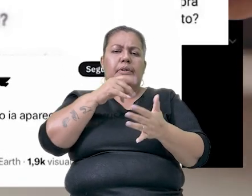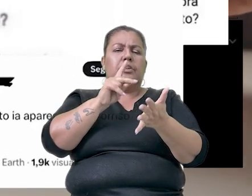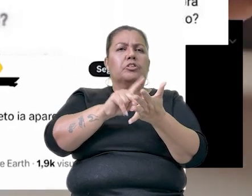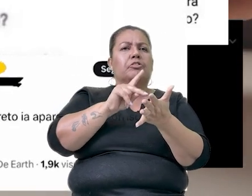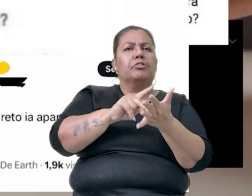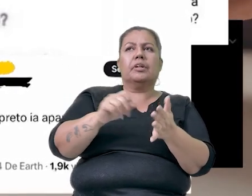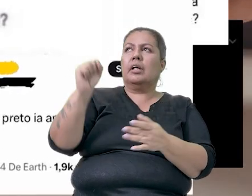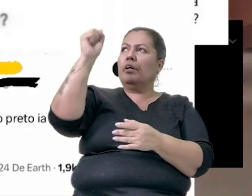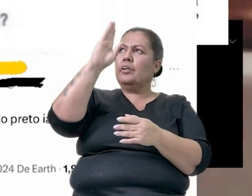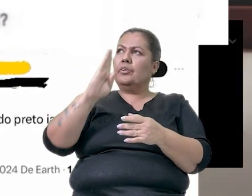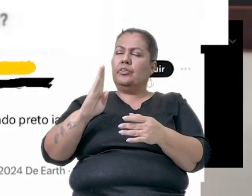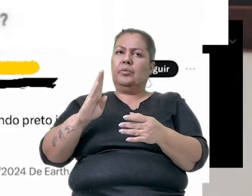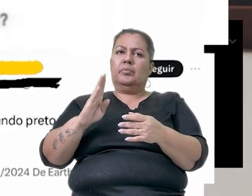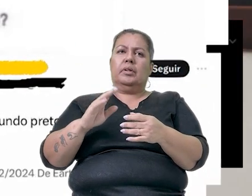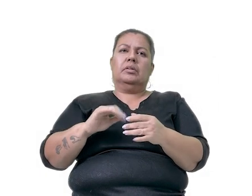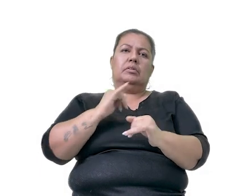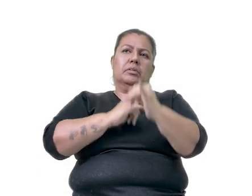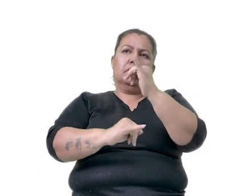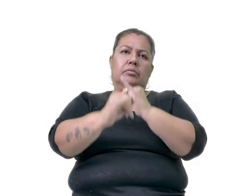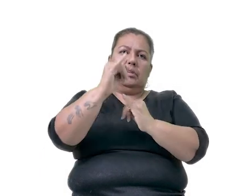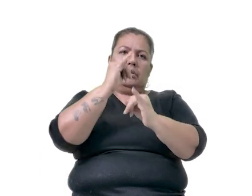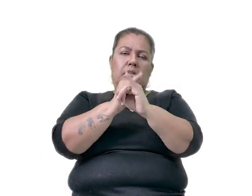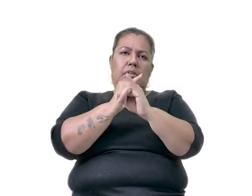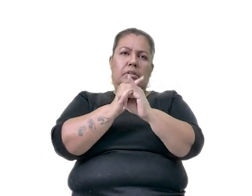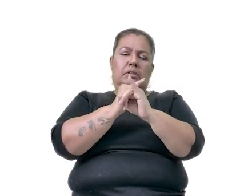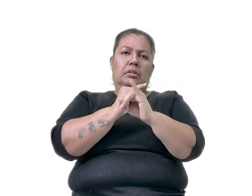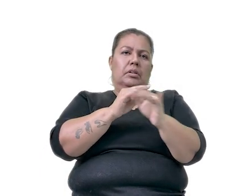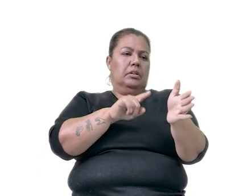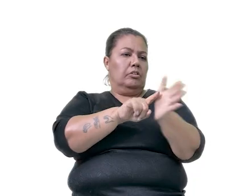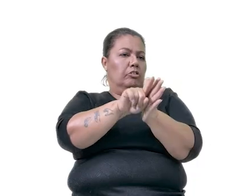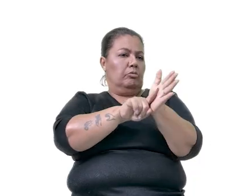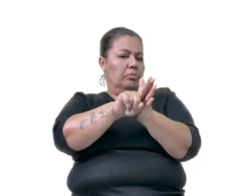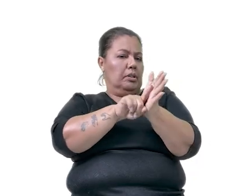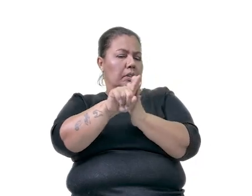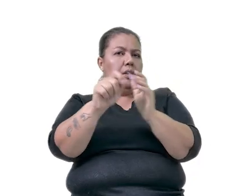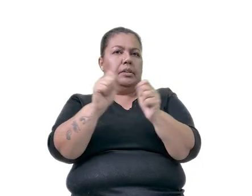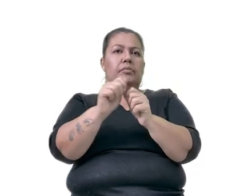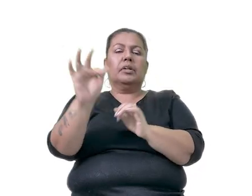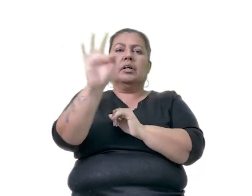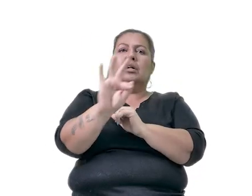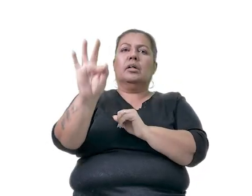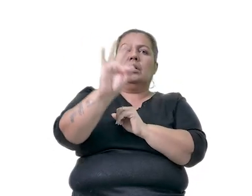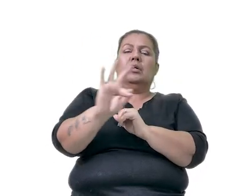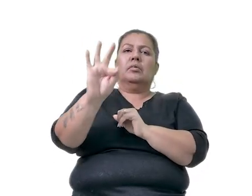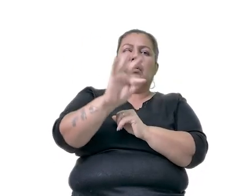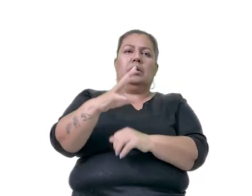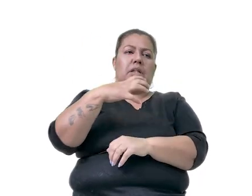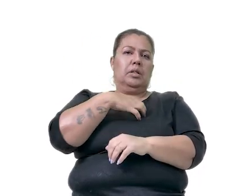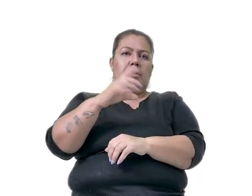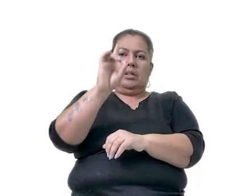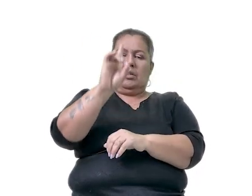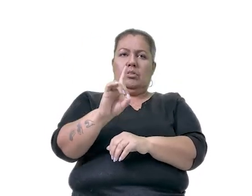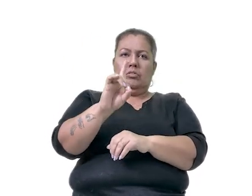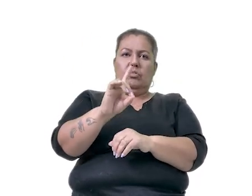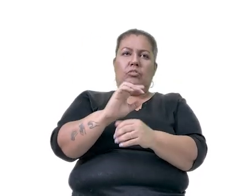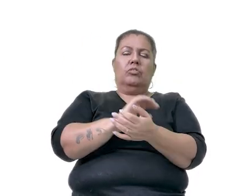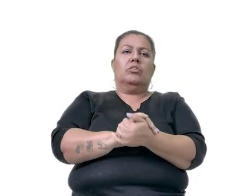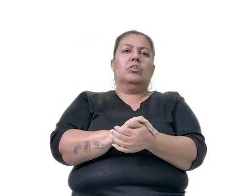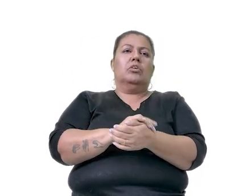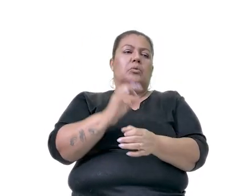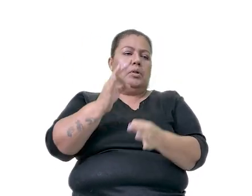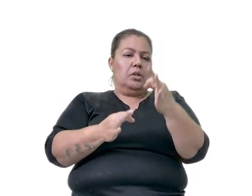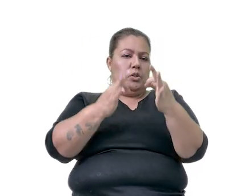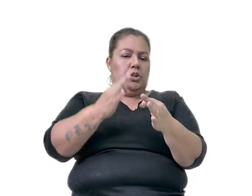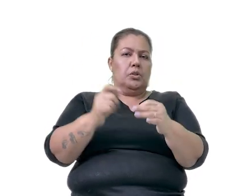brasileira, inclusive na internet. Pesquisa realizada pela Faculdade Baiana de Direito e o portal Jus Brasil,